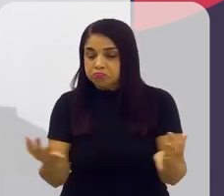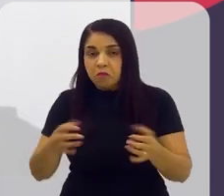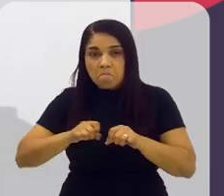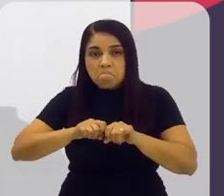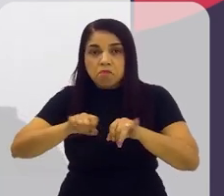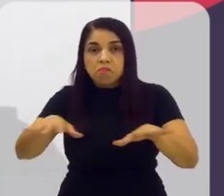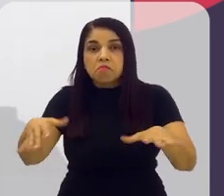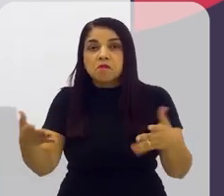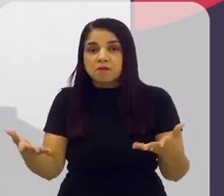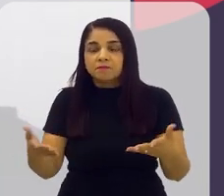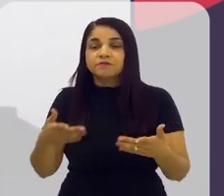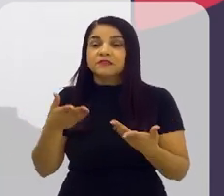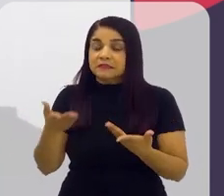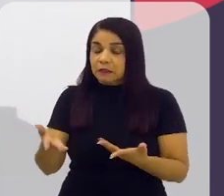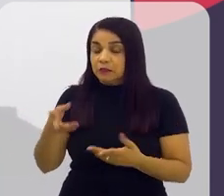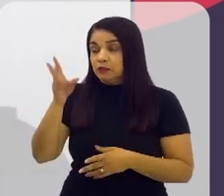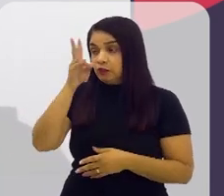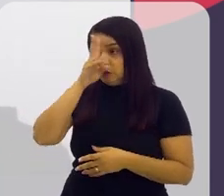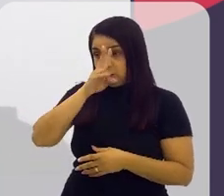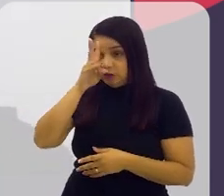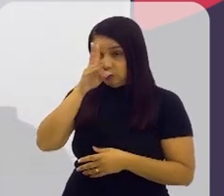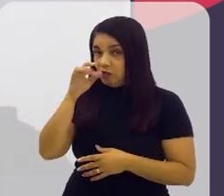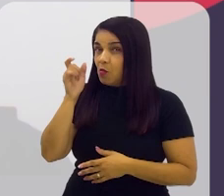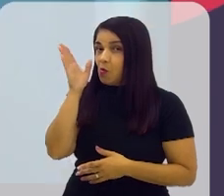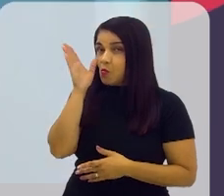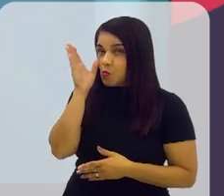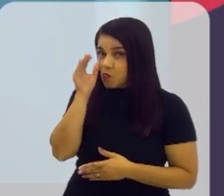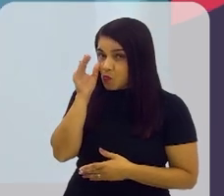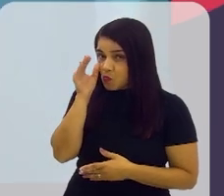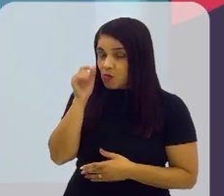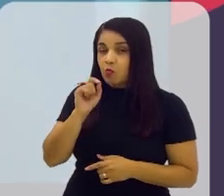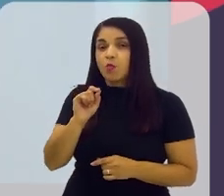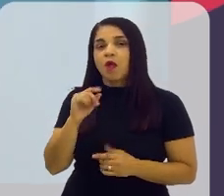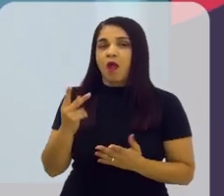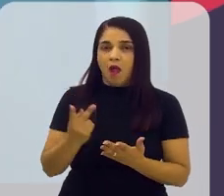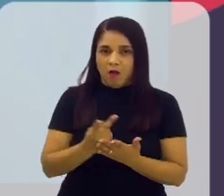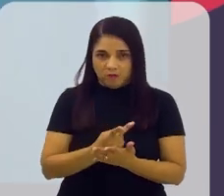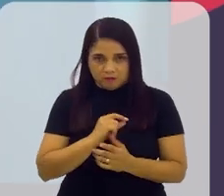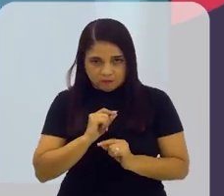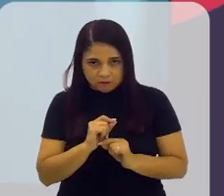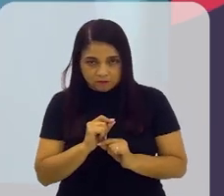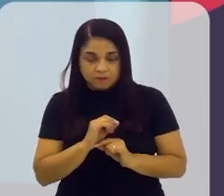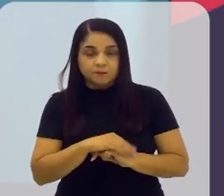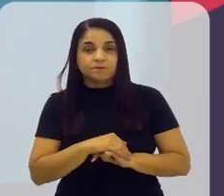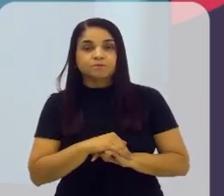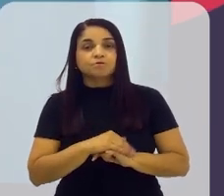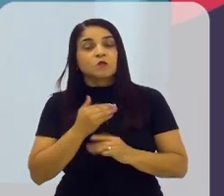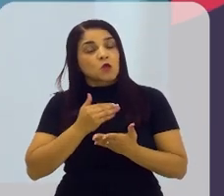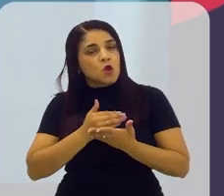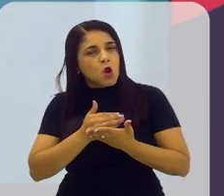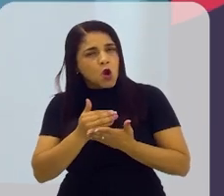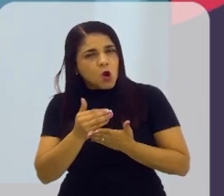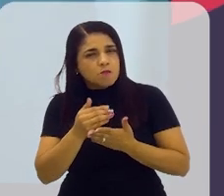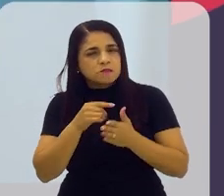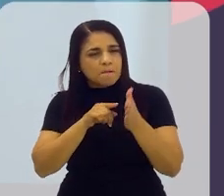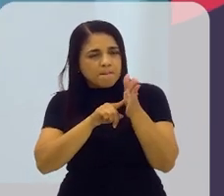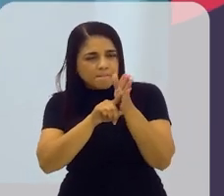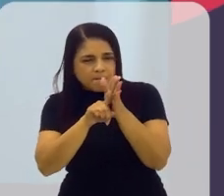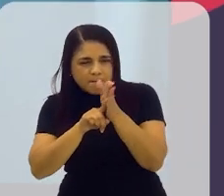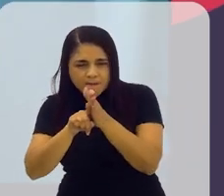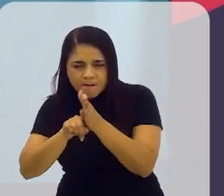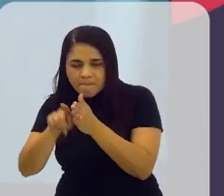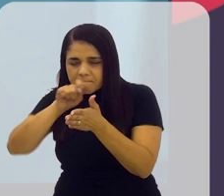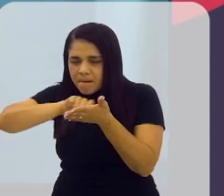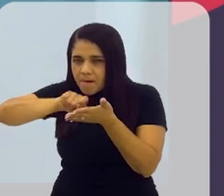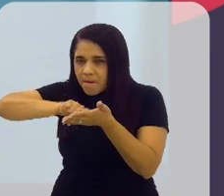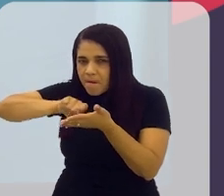parar aqui. Então, essa história, ela é muito curiosa. Por quê? O que acontece? Uma vez que a gente começou a